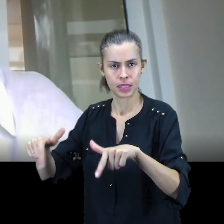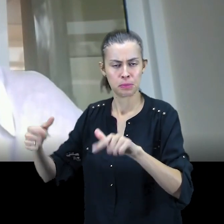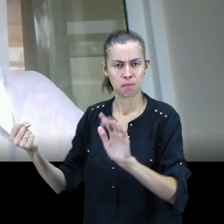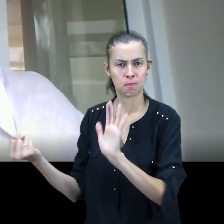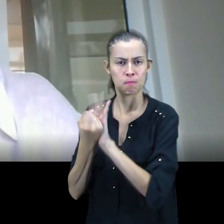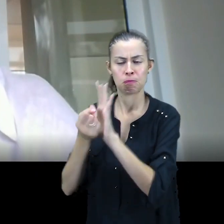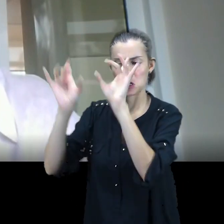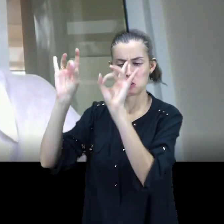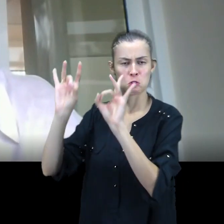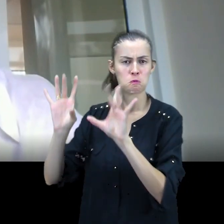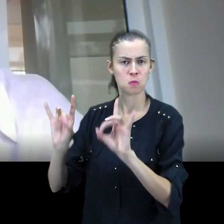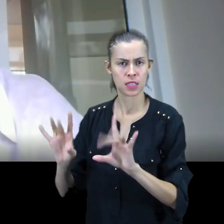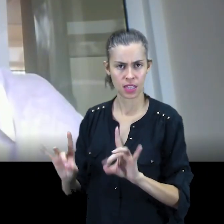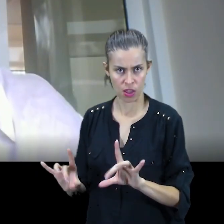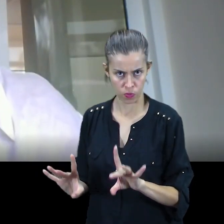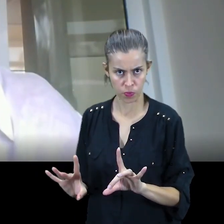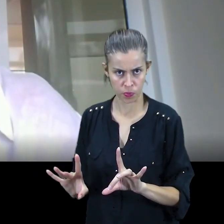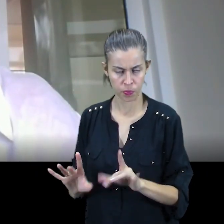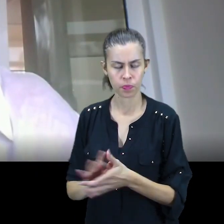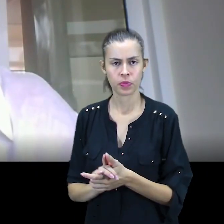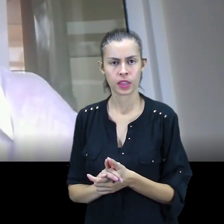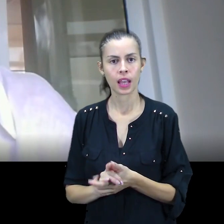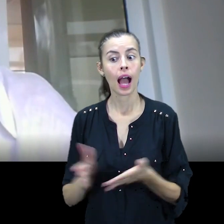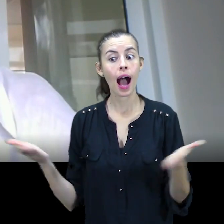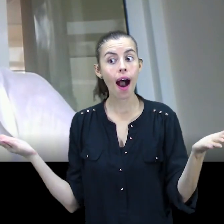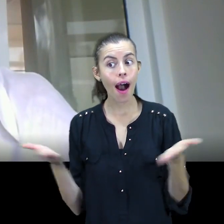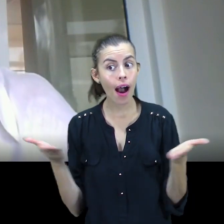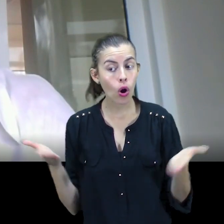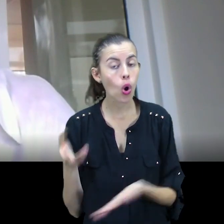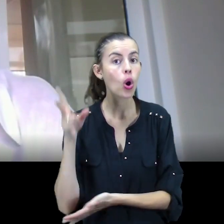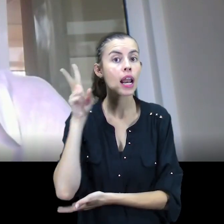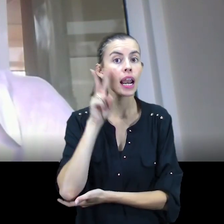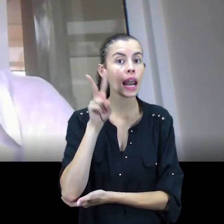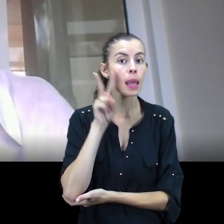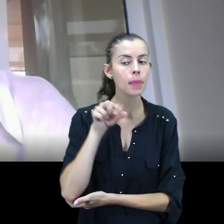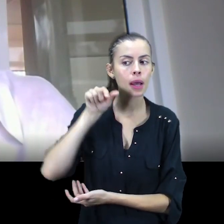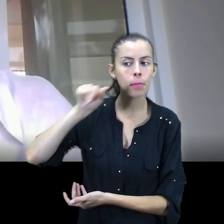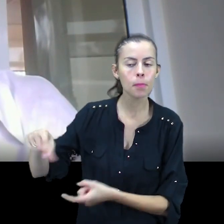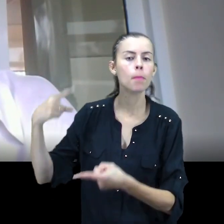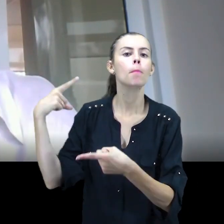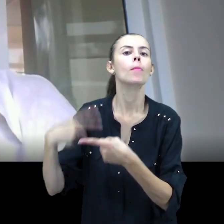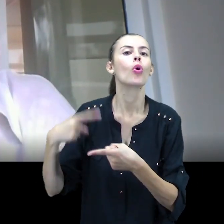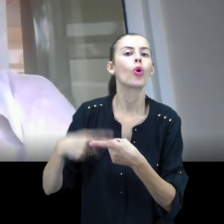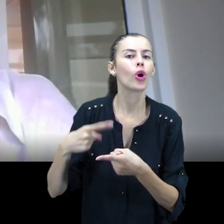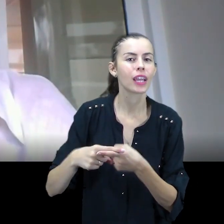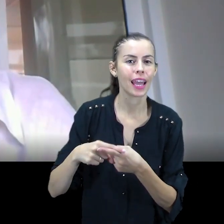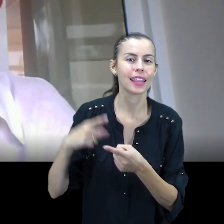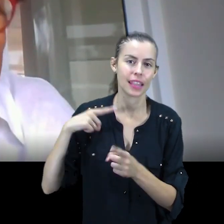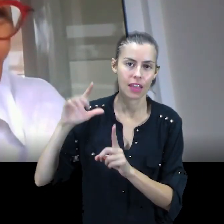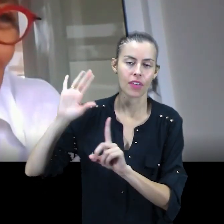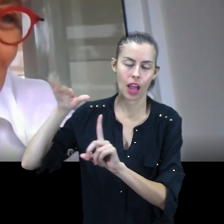na discussão que ele trazia, que era do dilema preventivista, né? Que era a